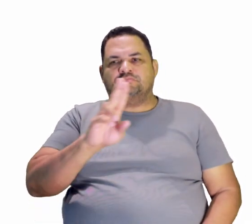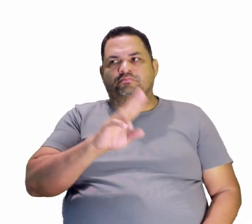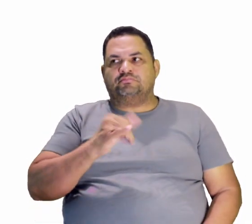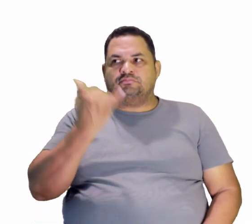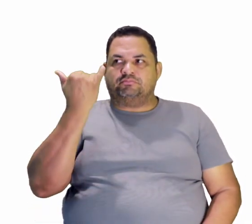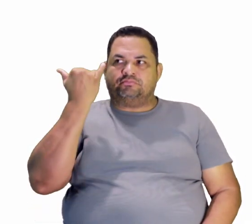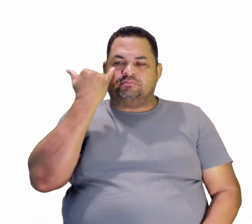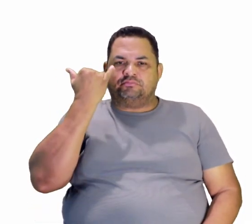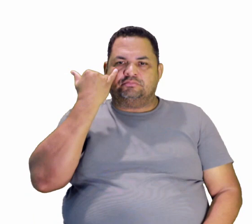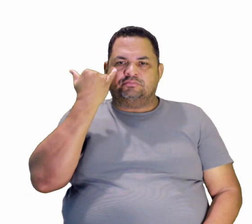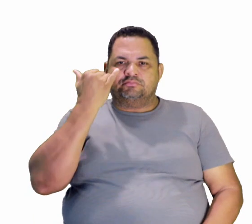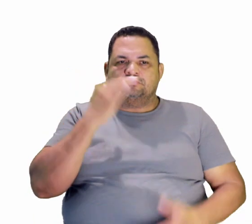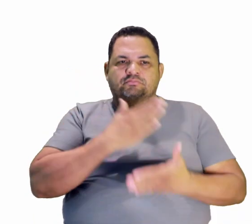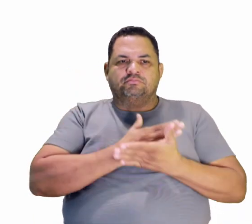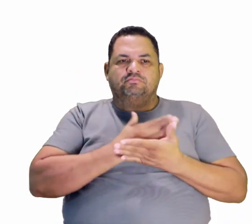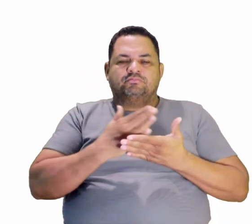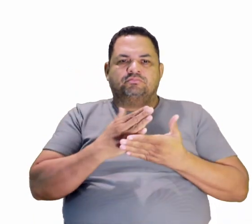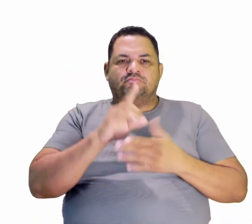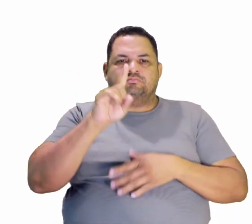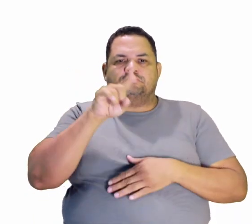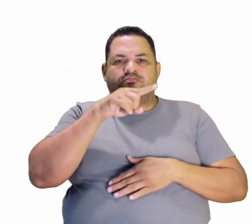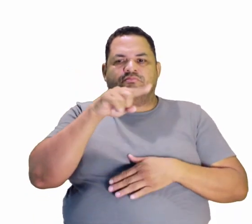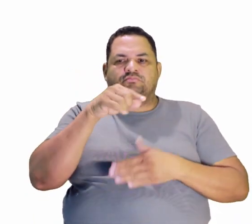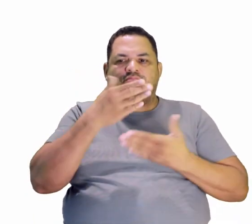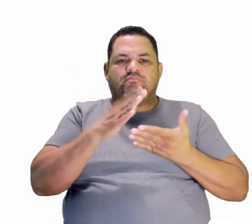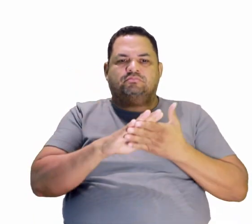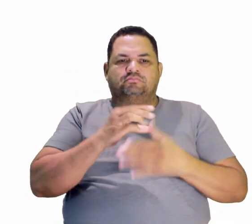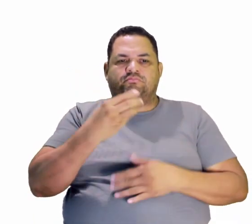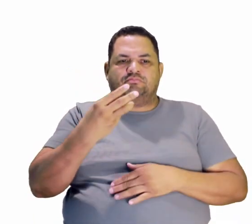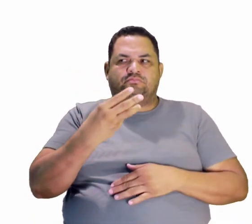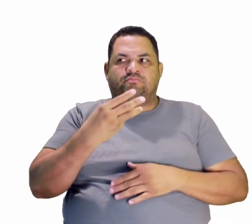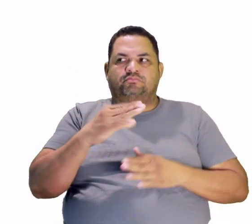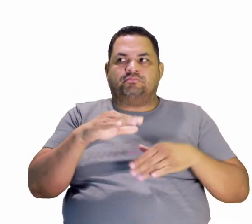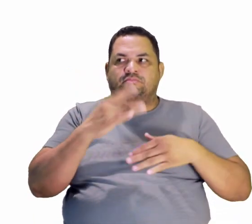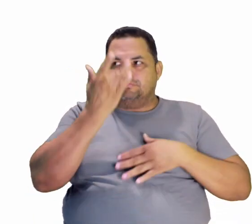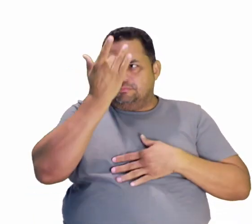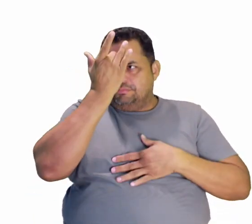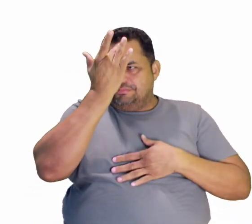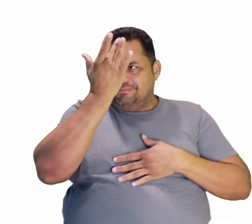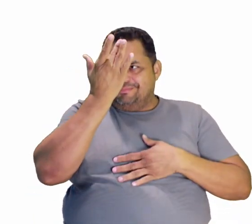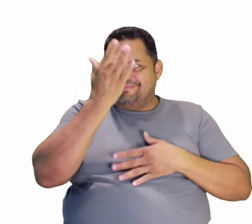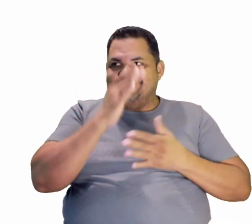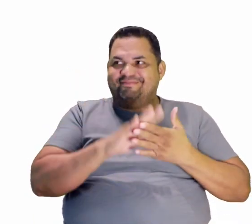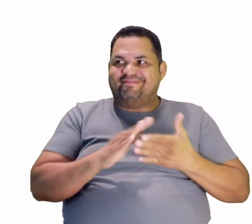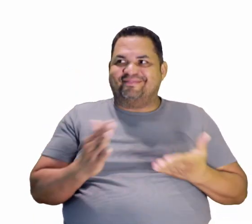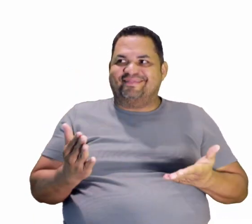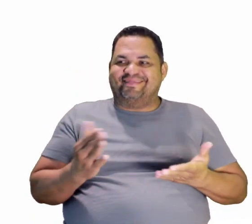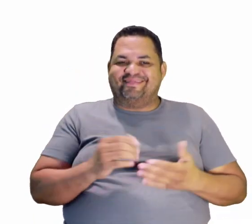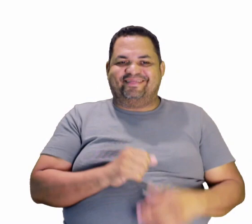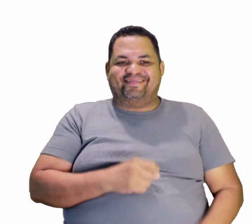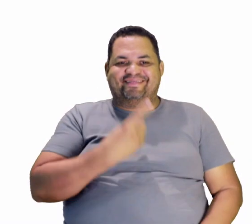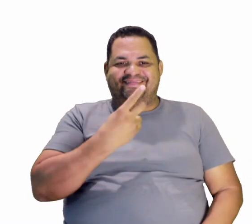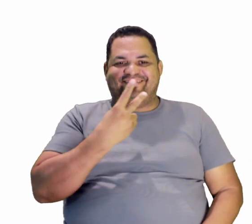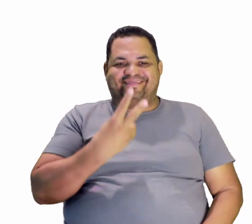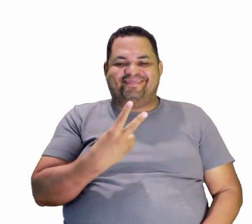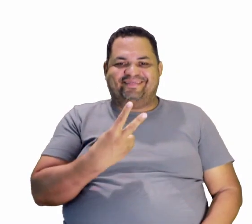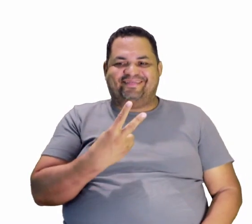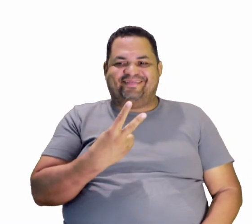Usando as informações do enunciado, já sabemos que a terceira é incorreta, porque foi fácil. Então vamos ver. 1 e 2,